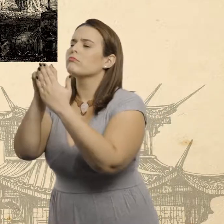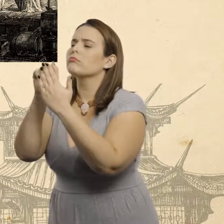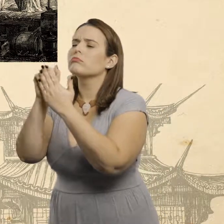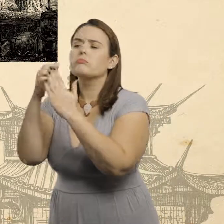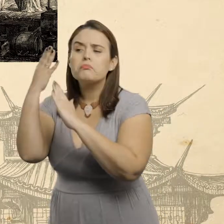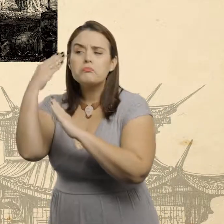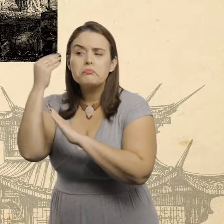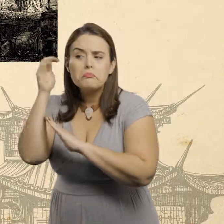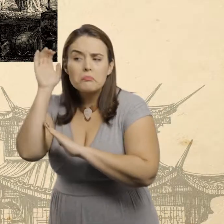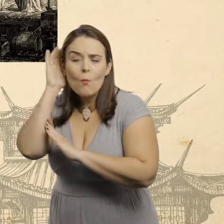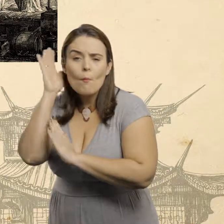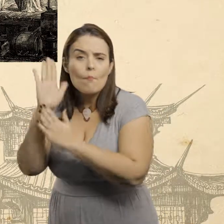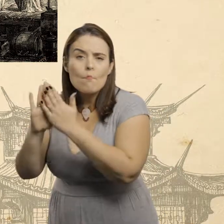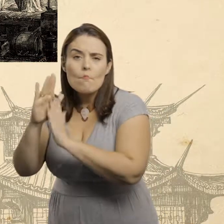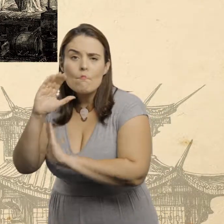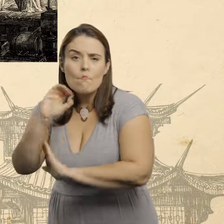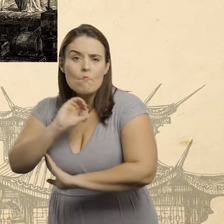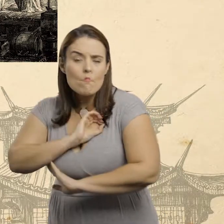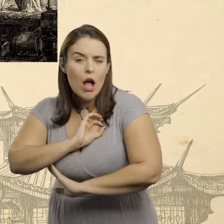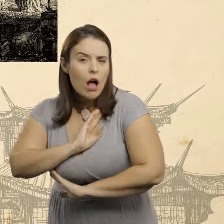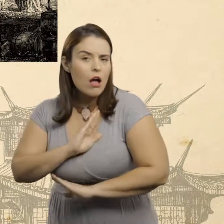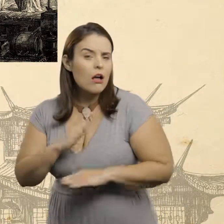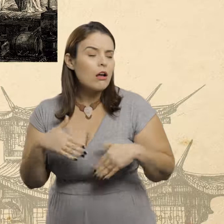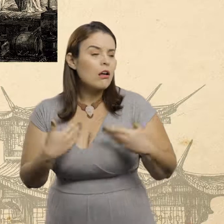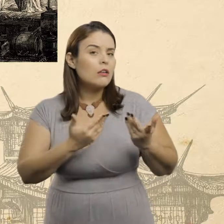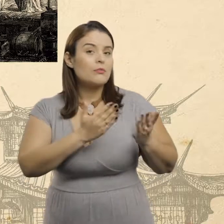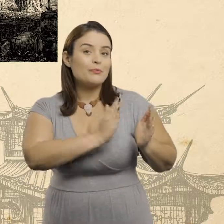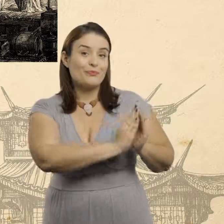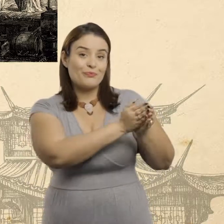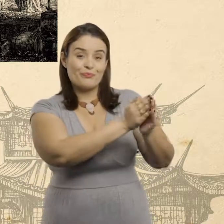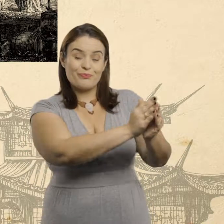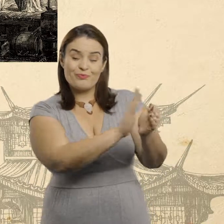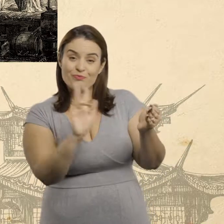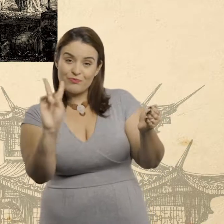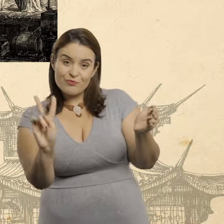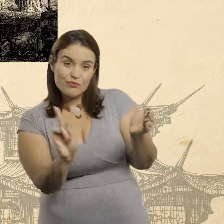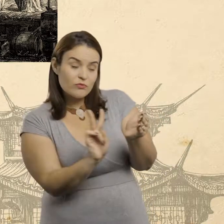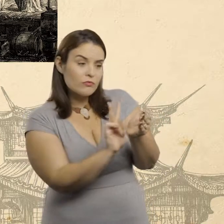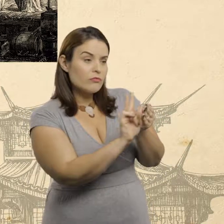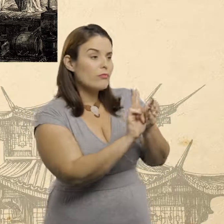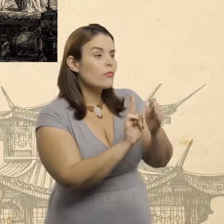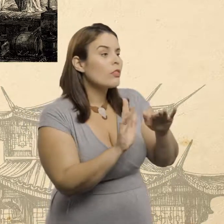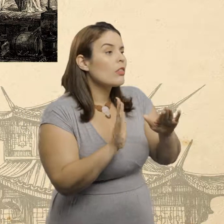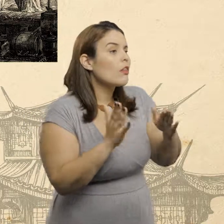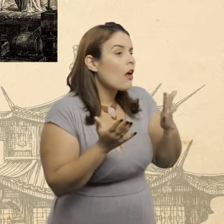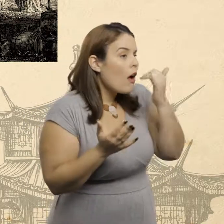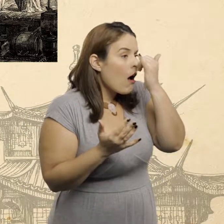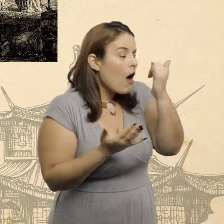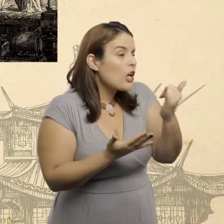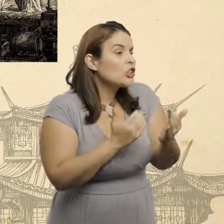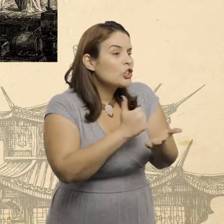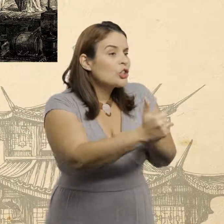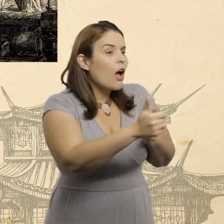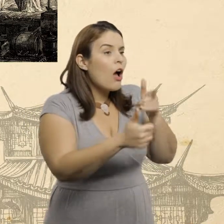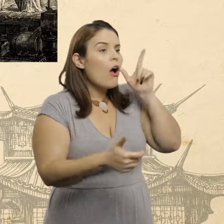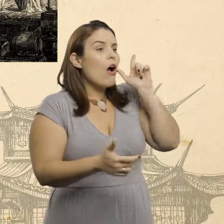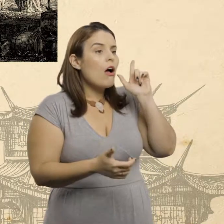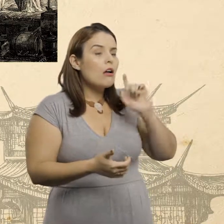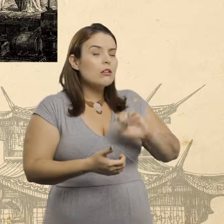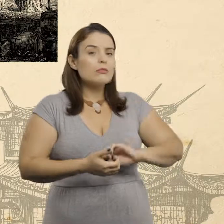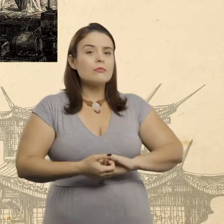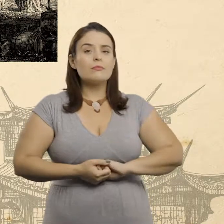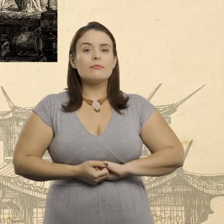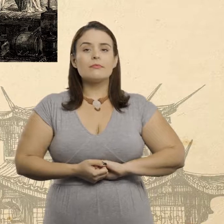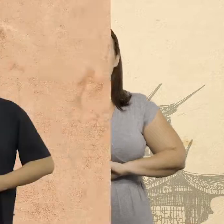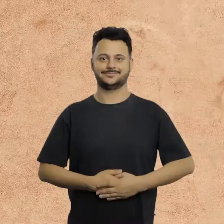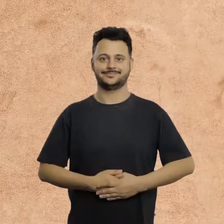respondeu. Phileas Fogg e Aouda foram para o cais para pegar o navio e foram informados de que o navio tinha partido na noite anterior.